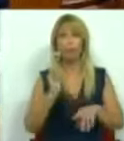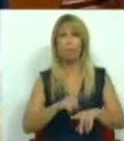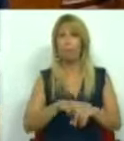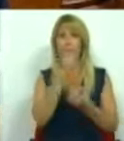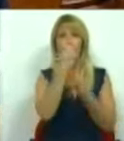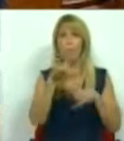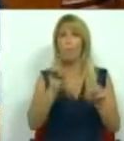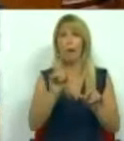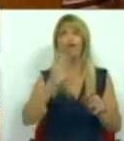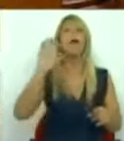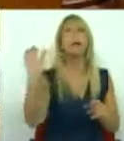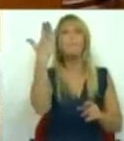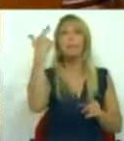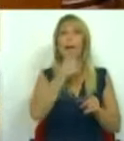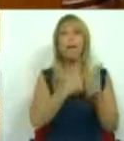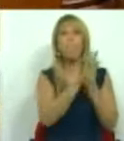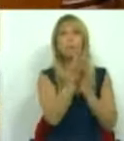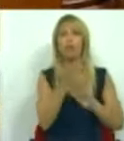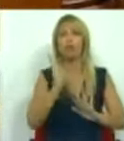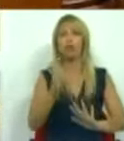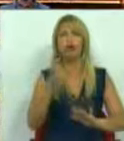já aí. Estão já aí.